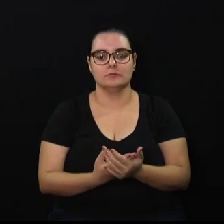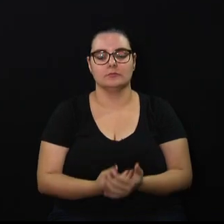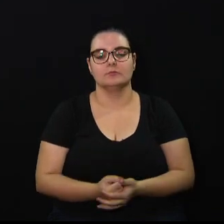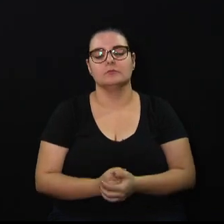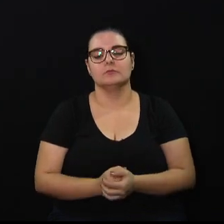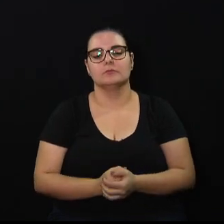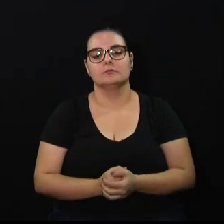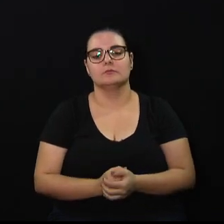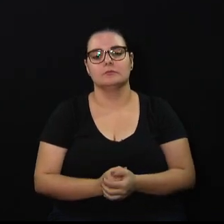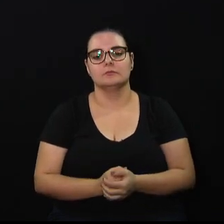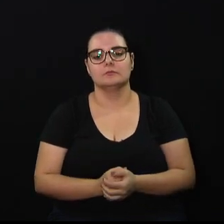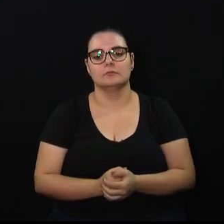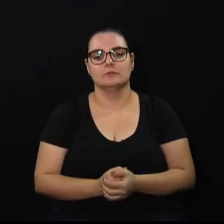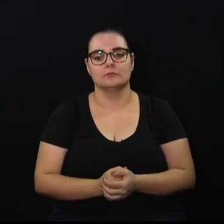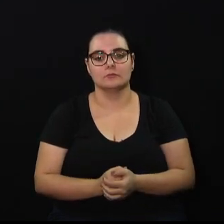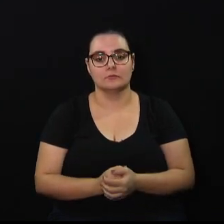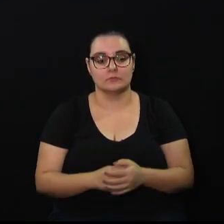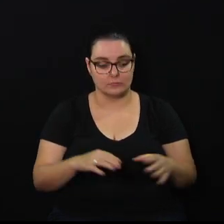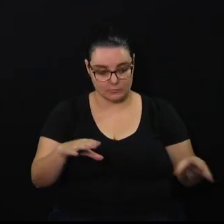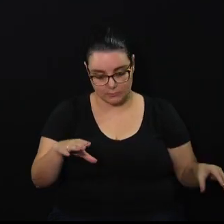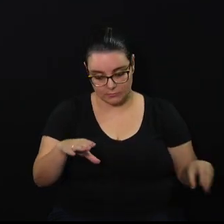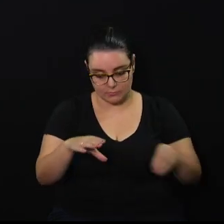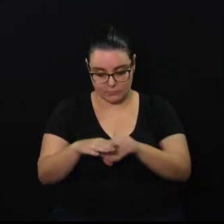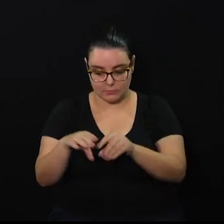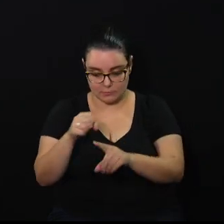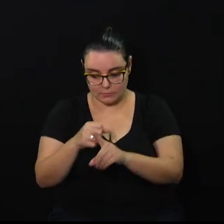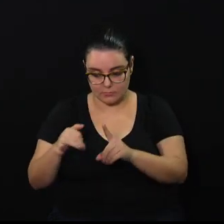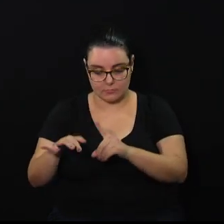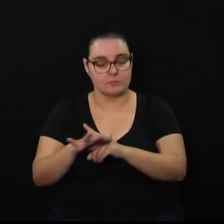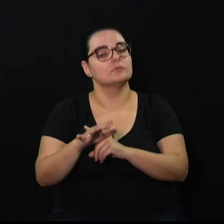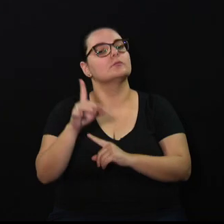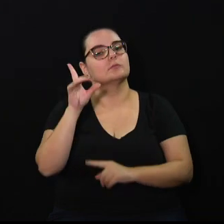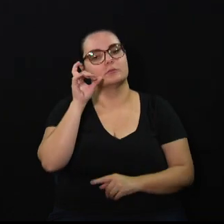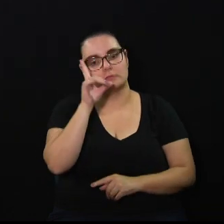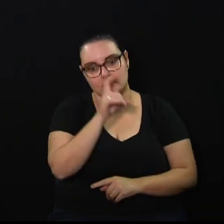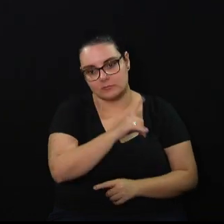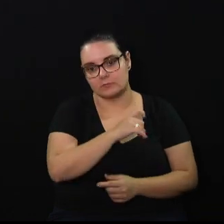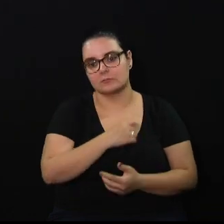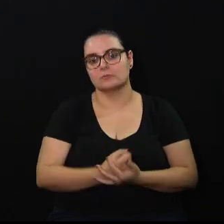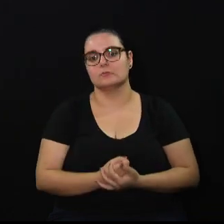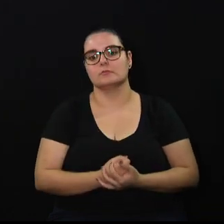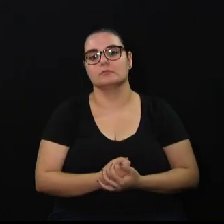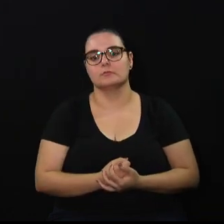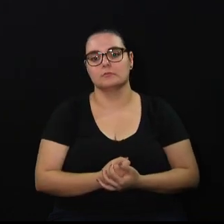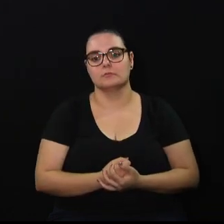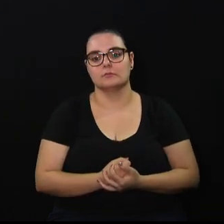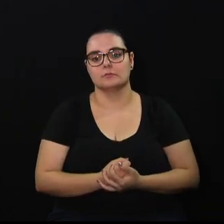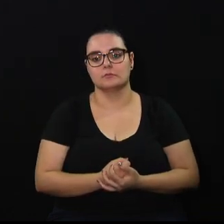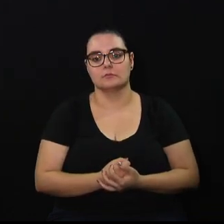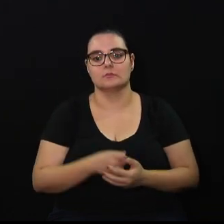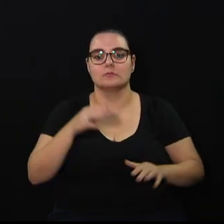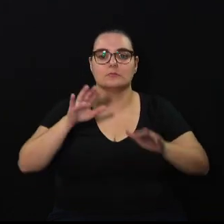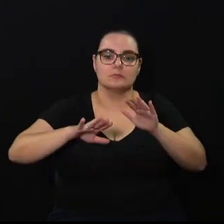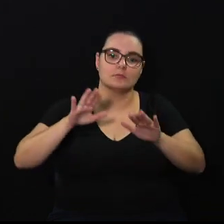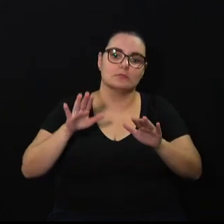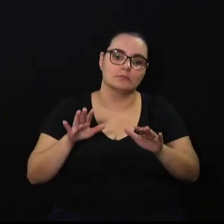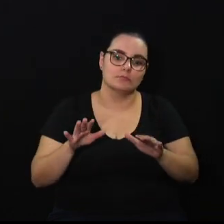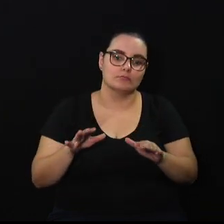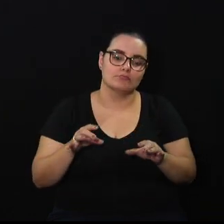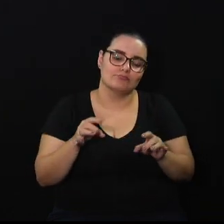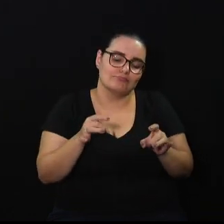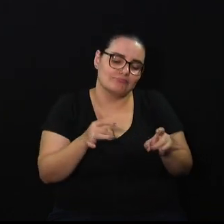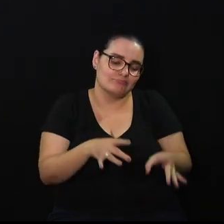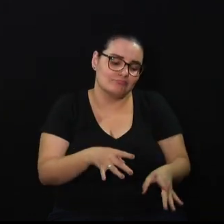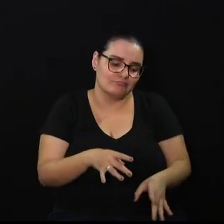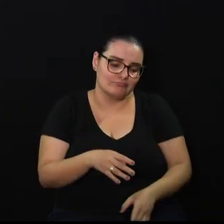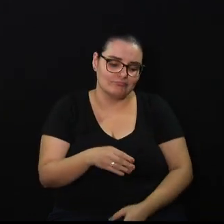na vida da pessoa com deficiência ela é muito difícil então muitas vezes a gente desanima a gente tem vontade